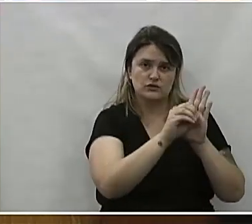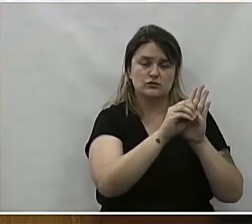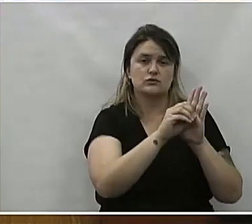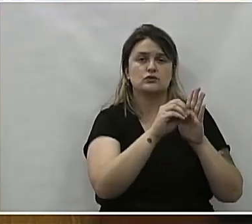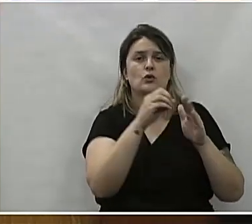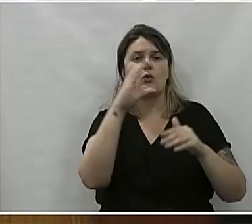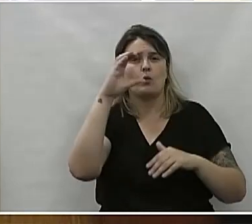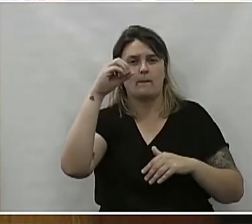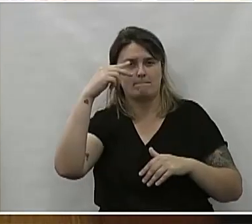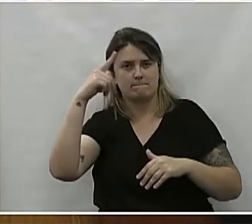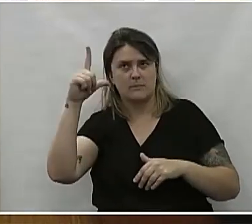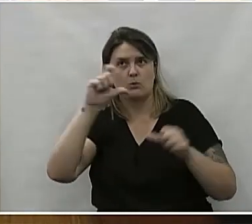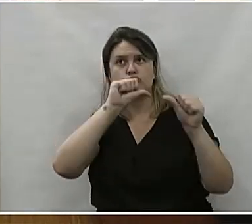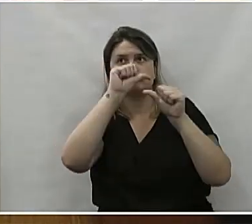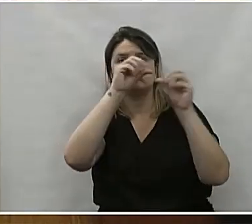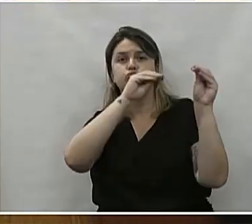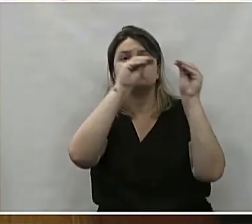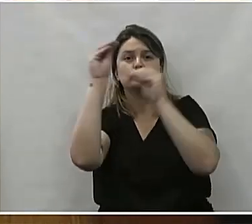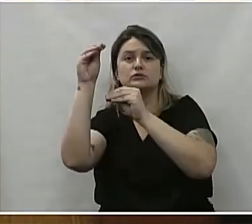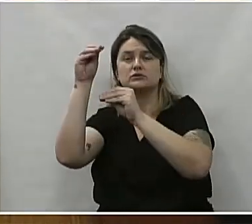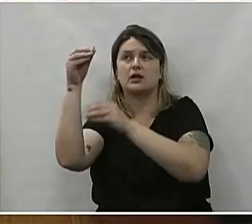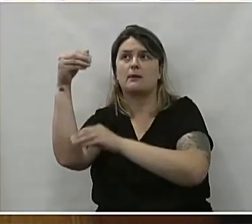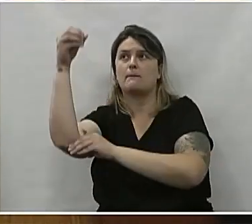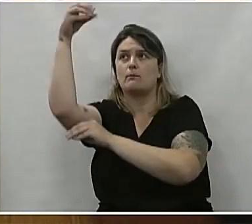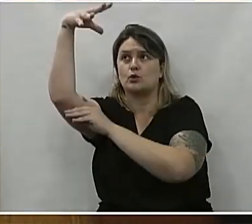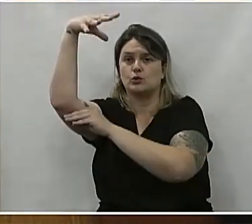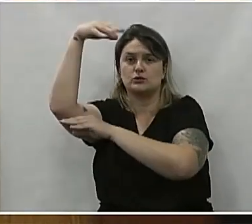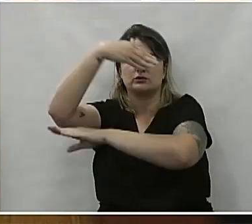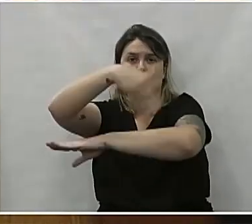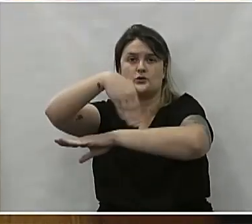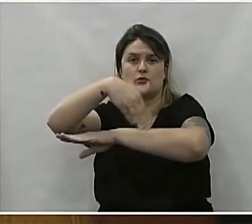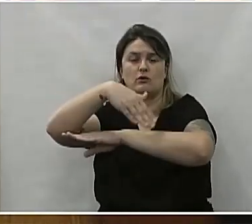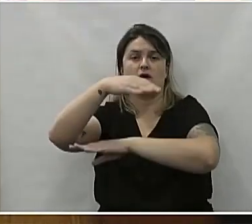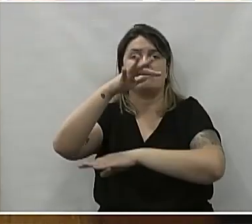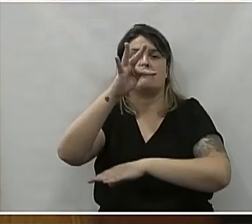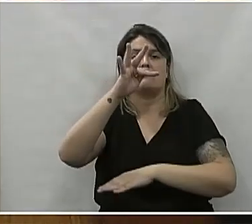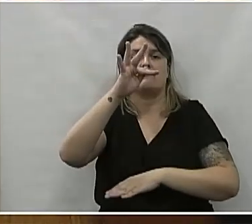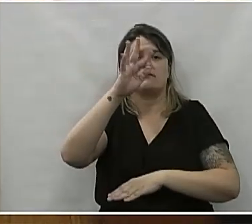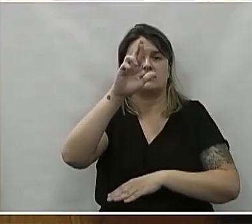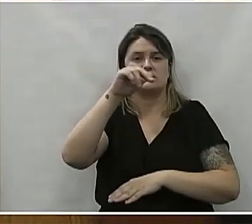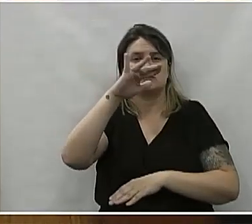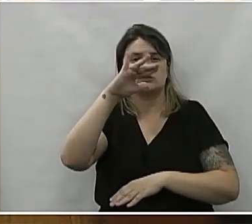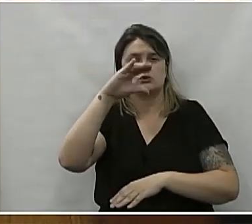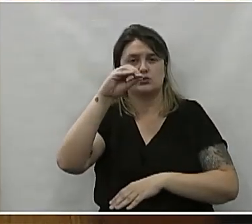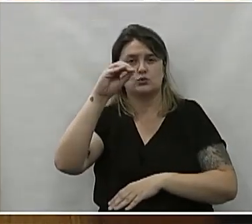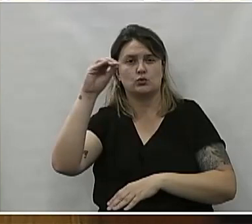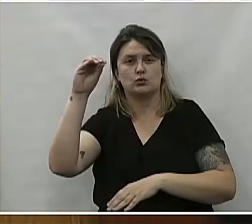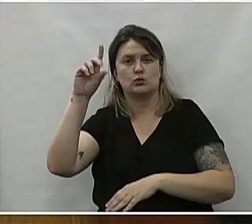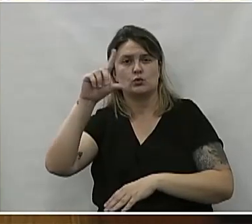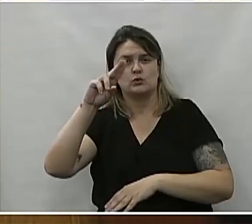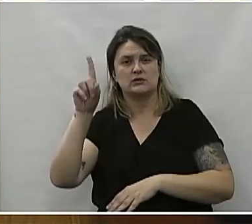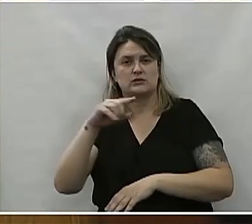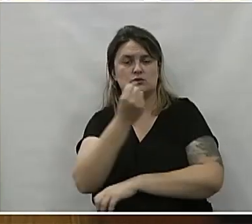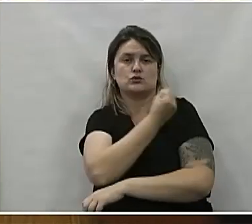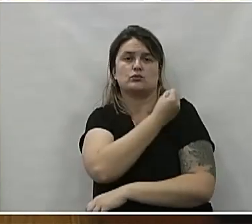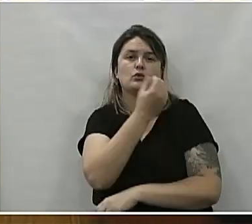copéu a fim de mudar um poste situado na rua Francisco Fernandes Luiz Número 455